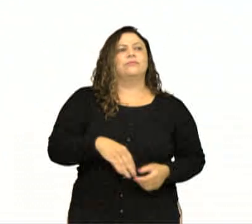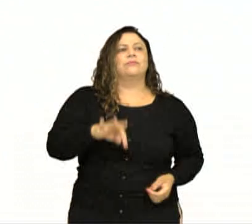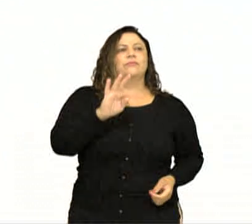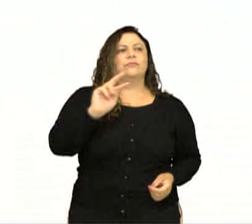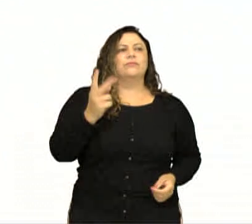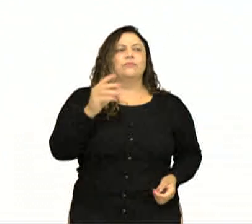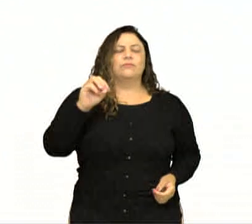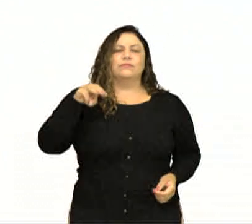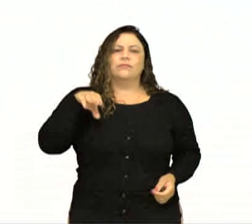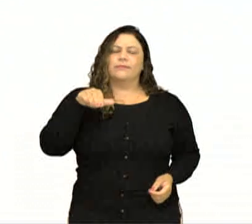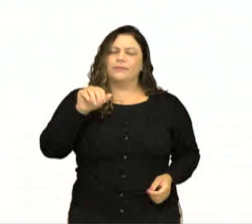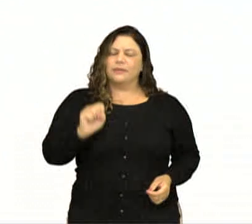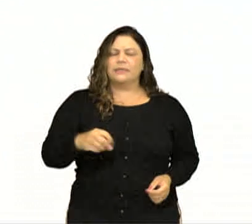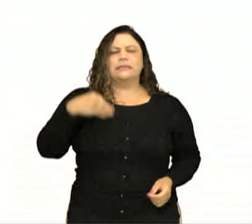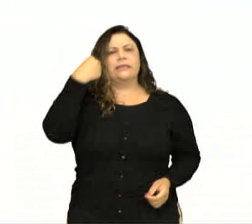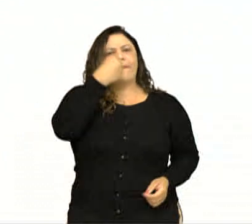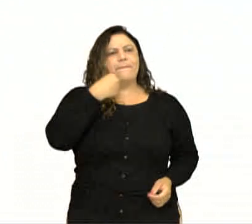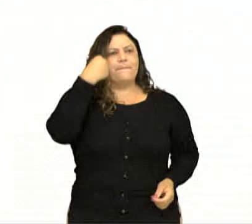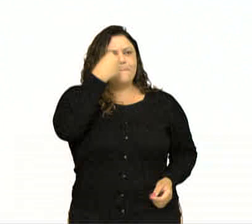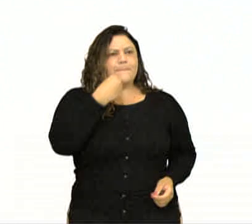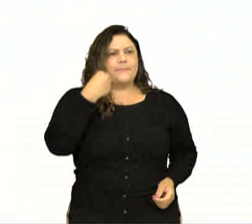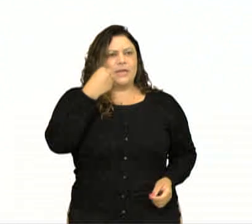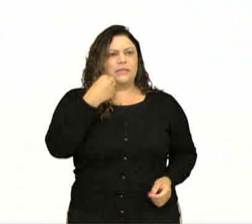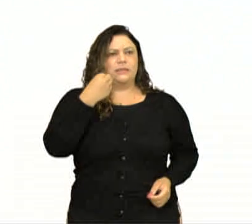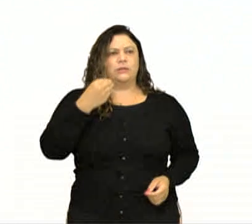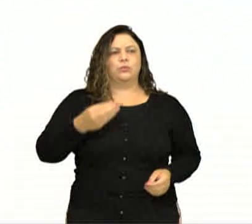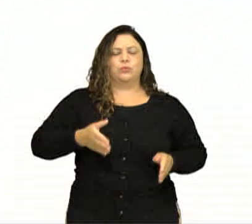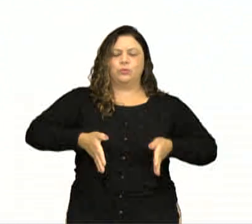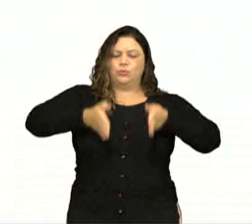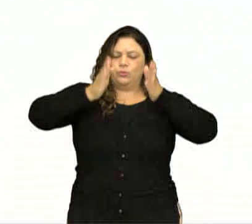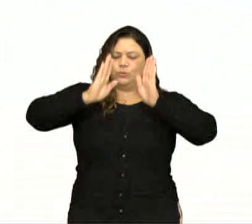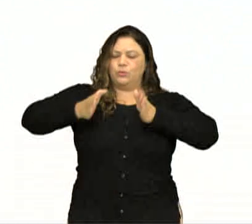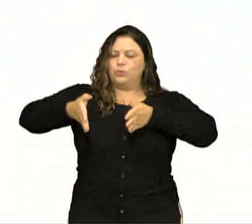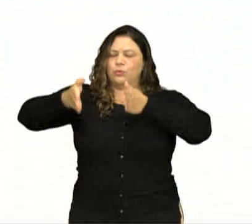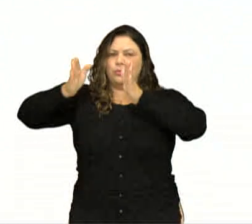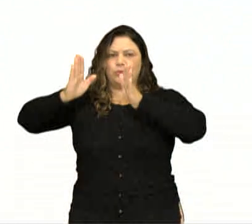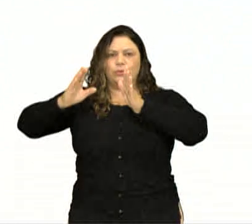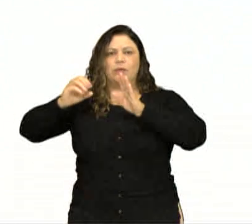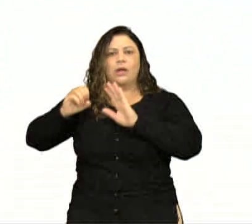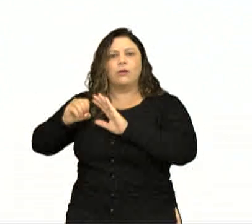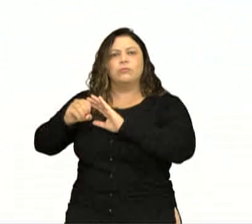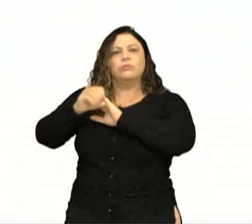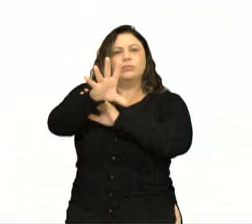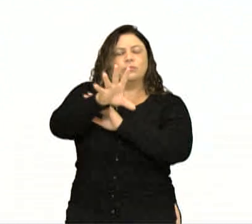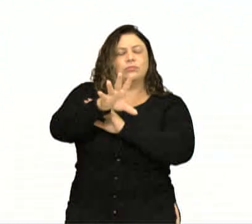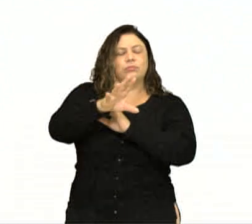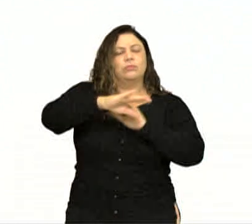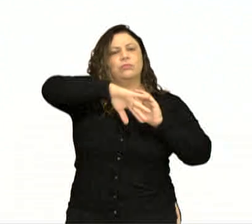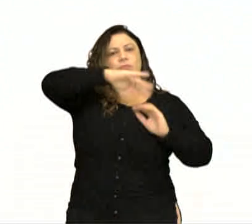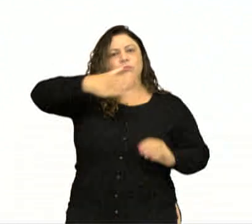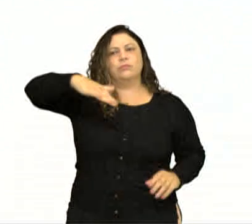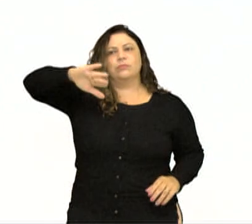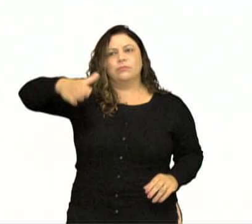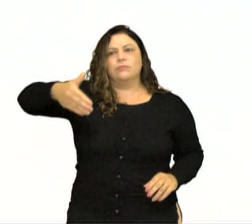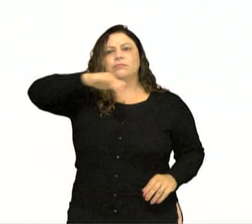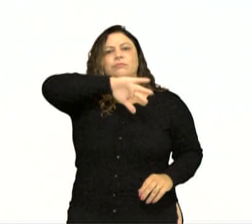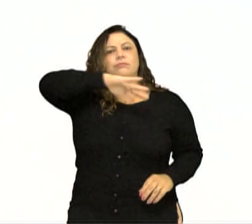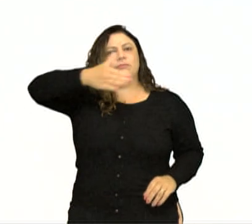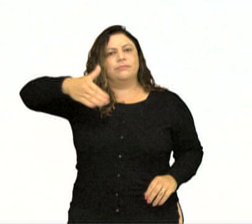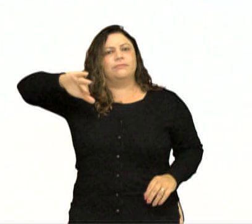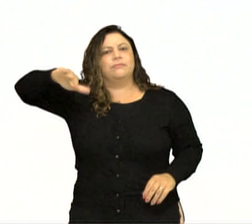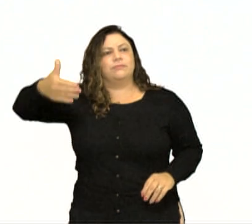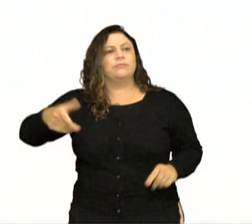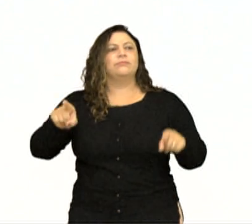esse experimento das fendas duplas, pessoal, e ele percebeu realmente a luz tem um comportamento ondulatório e também tem